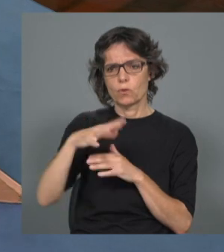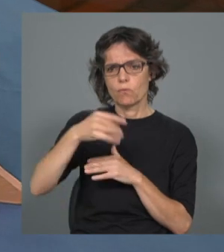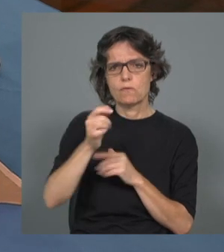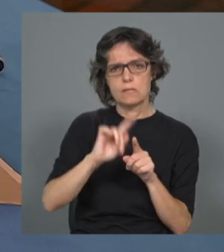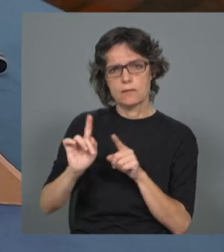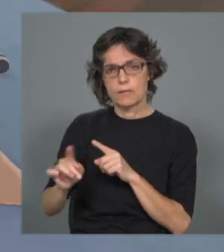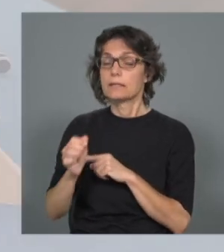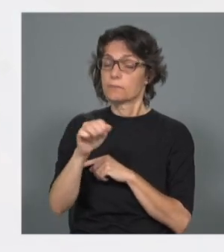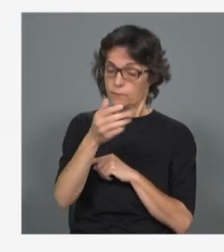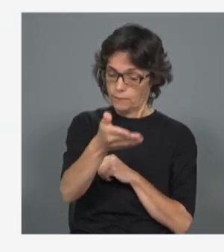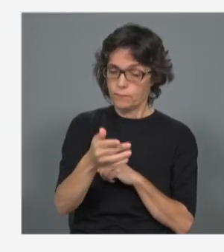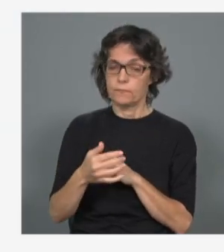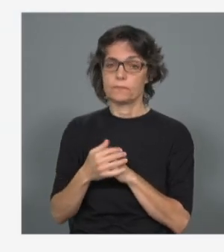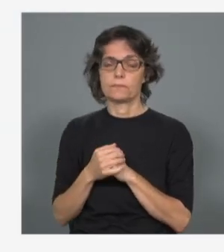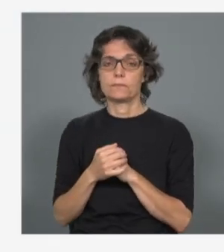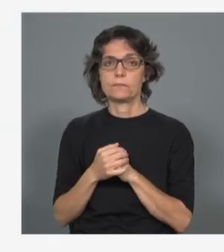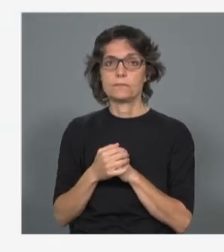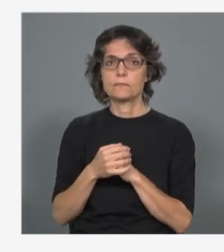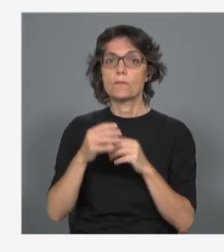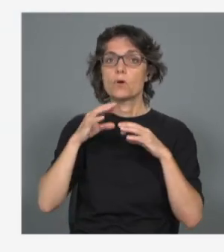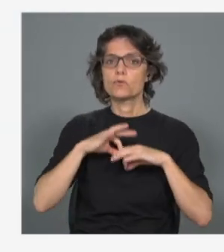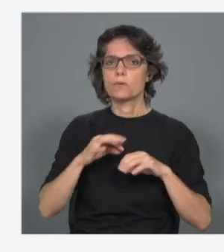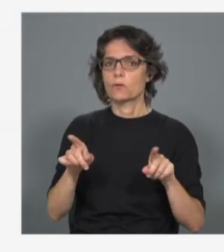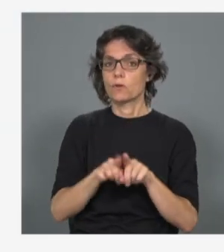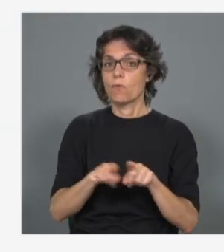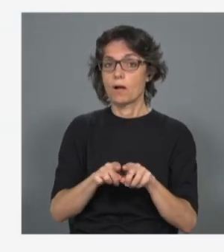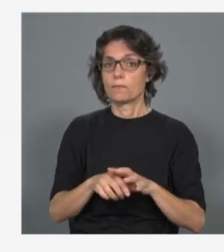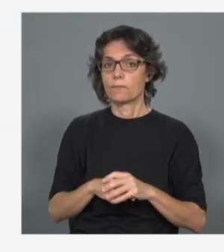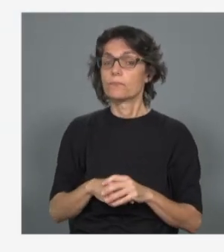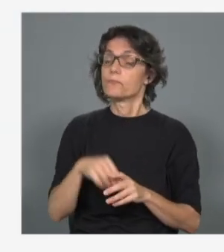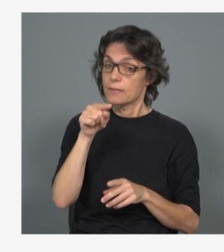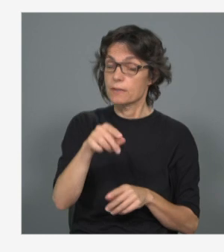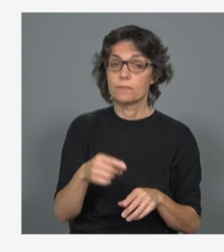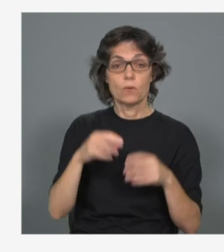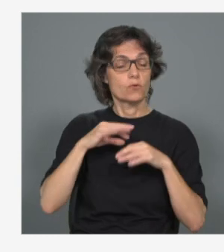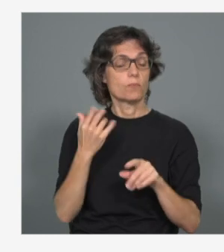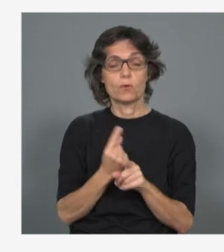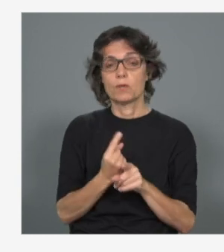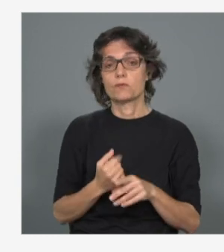diferentes, permanecendo o Espírito mesmo. Permanecendo o Espírito mesmo, e realidades muito concretas,